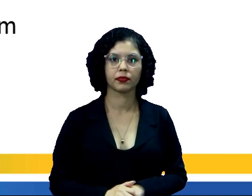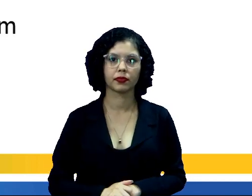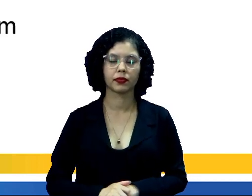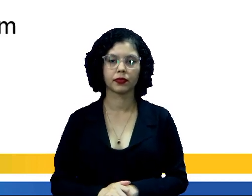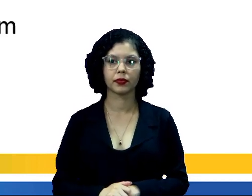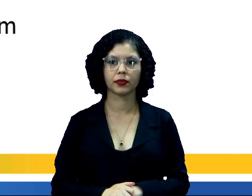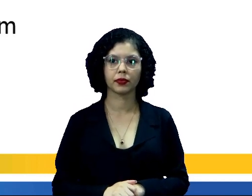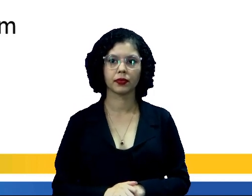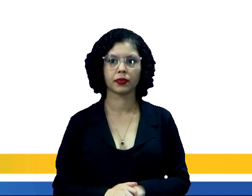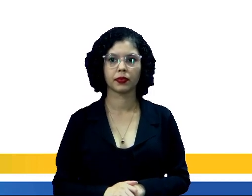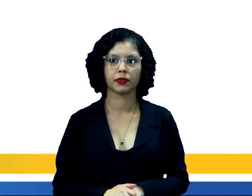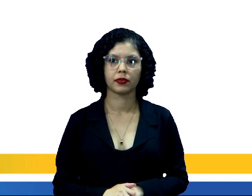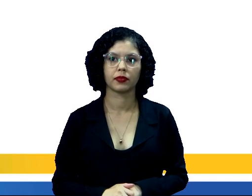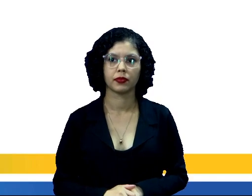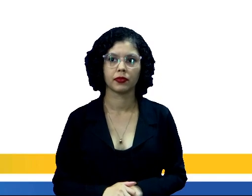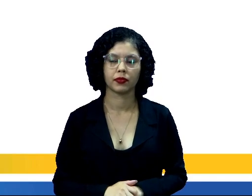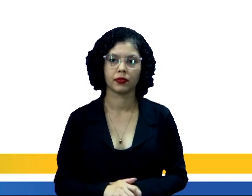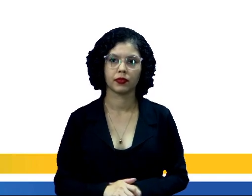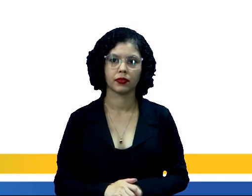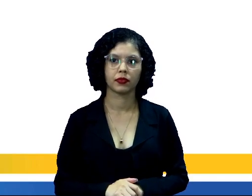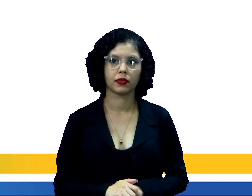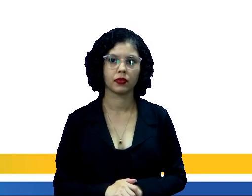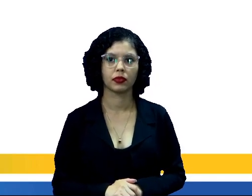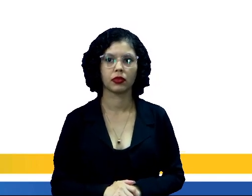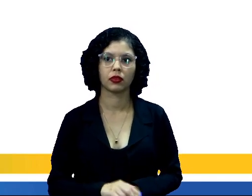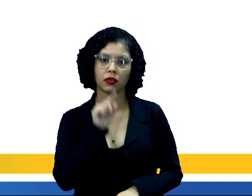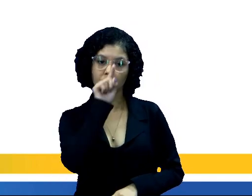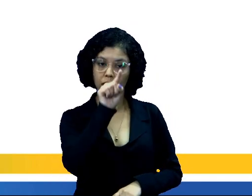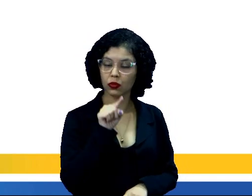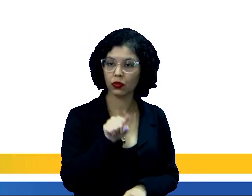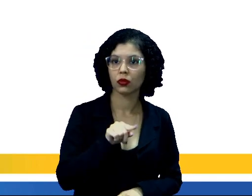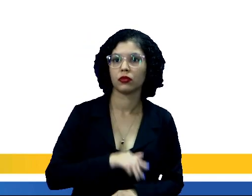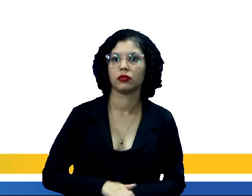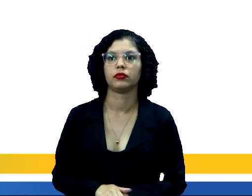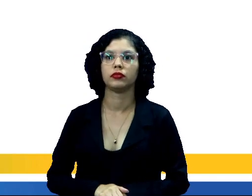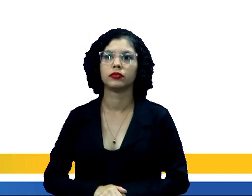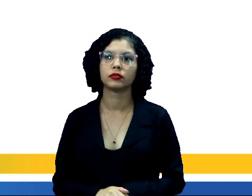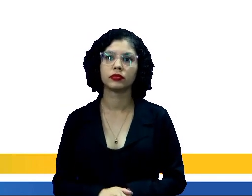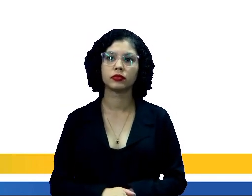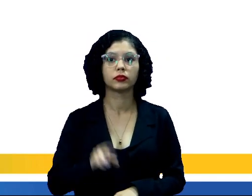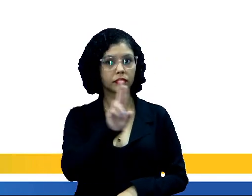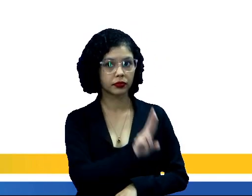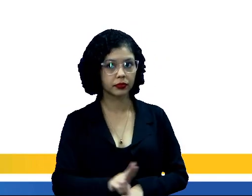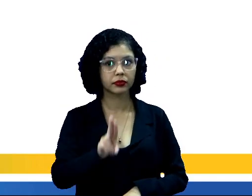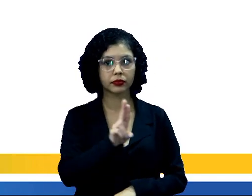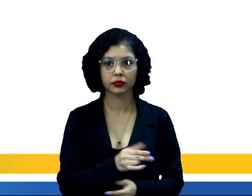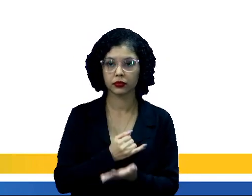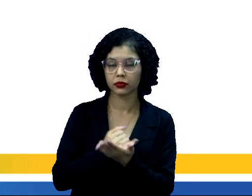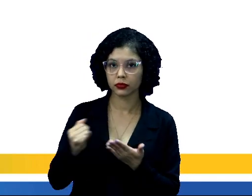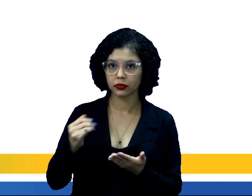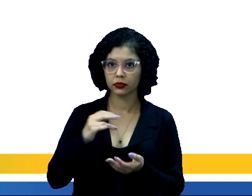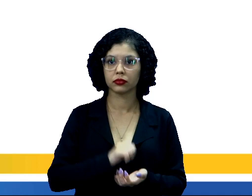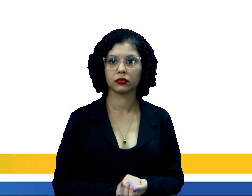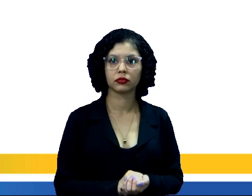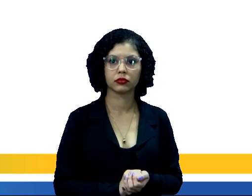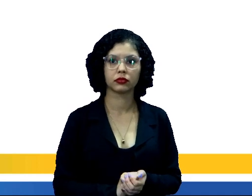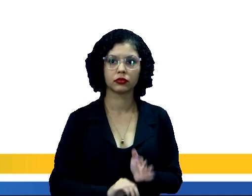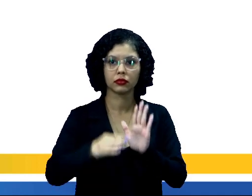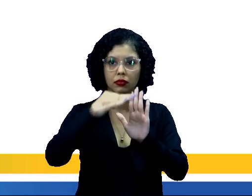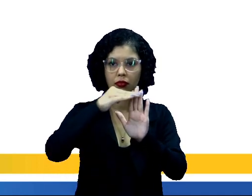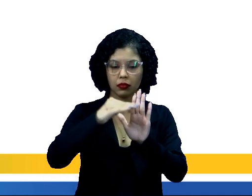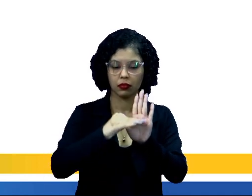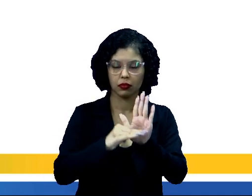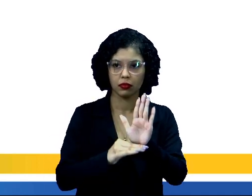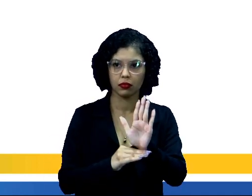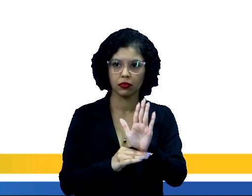Os dois pontos, colon, são utilizados para introduzir